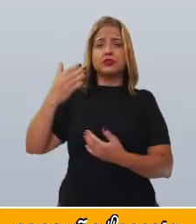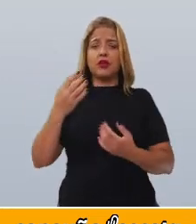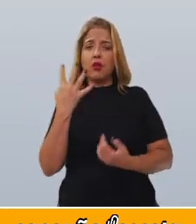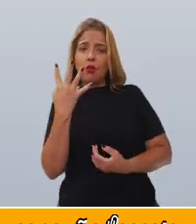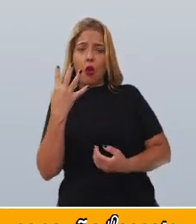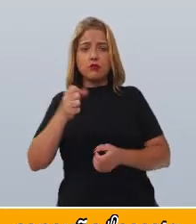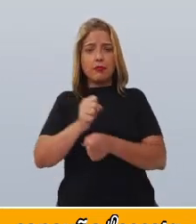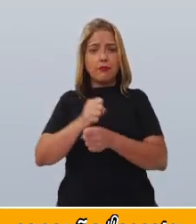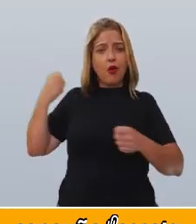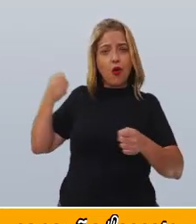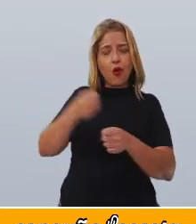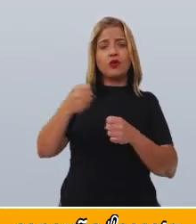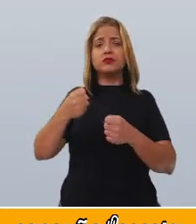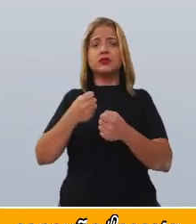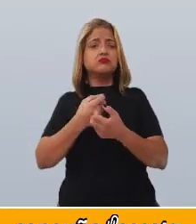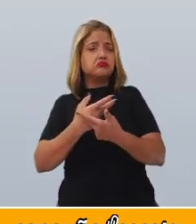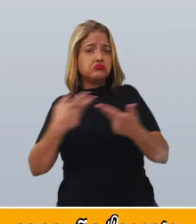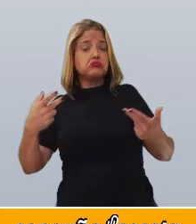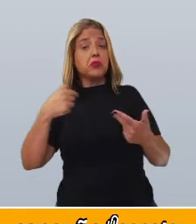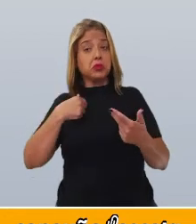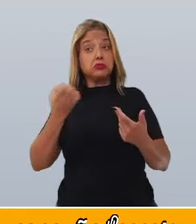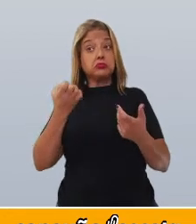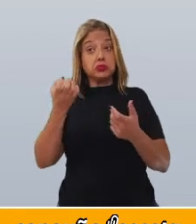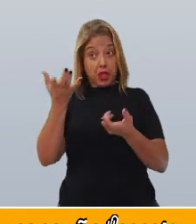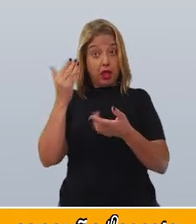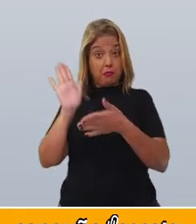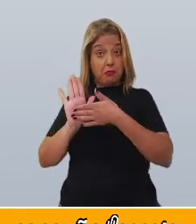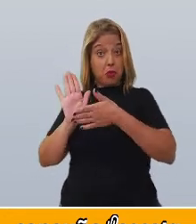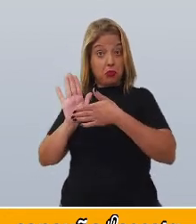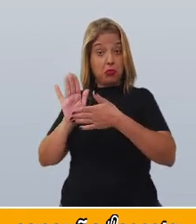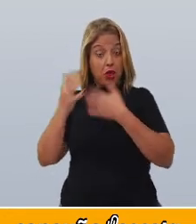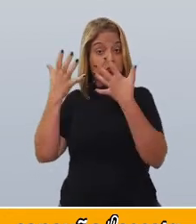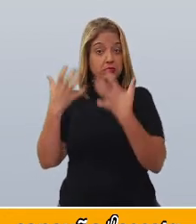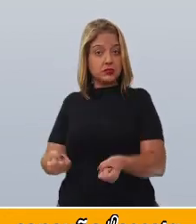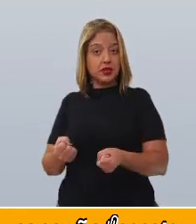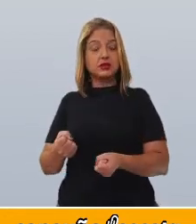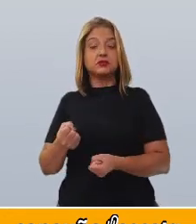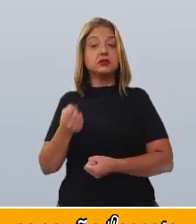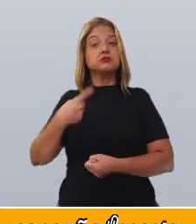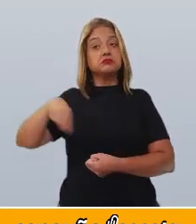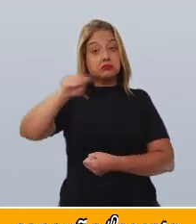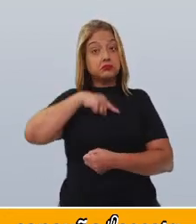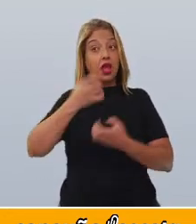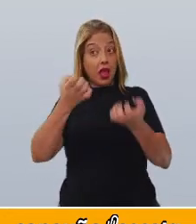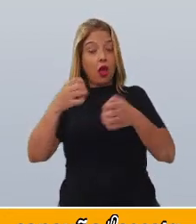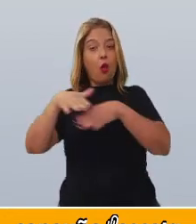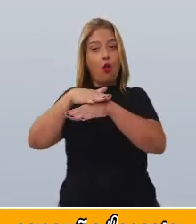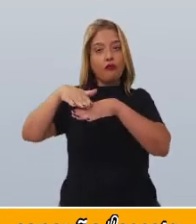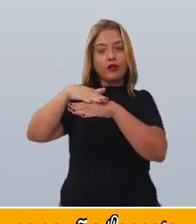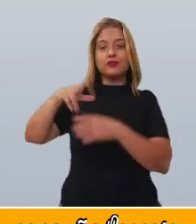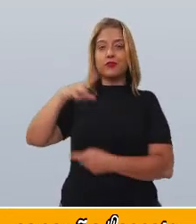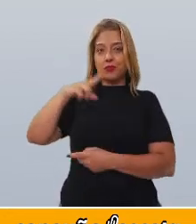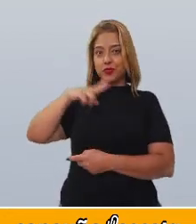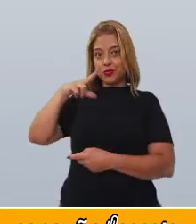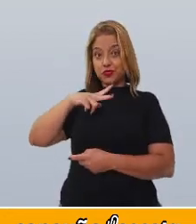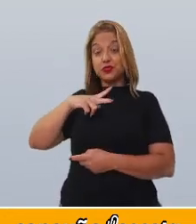propostas. Maiores infos por inbox. Quem puder, repassar a informação.